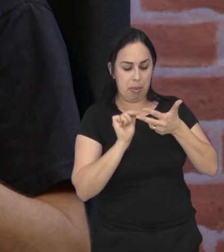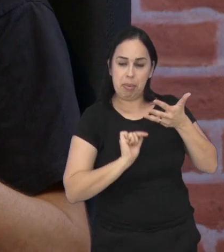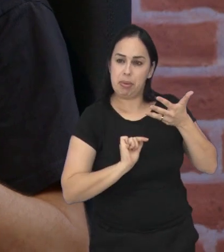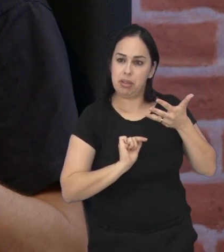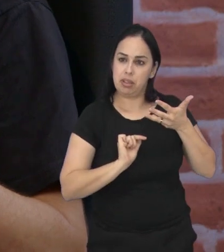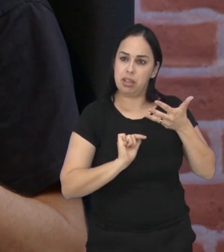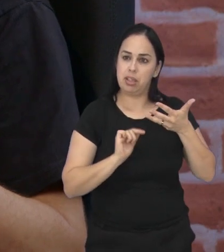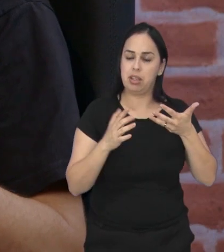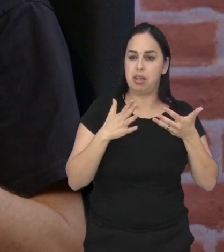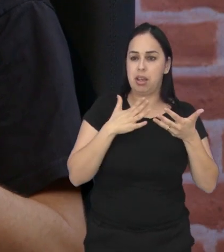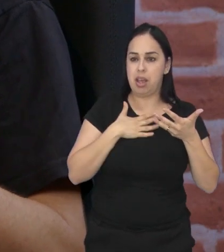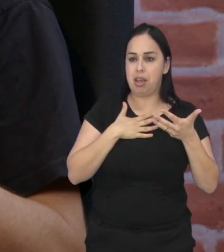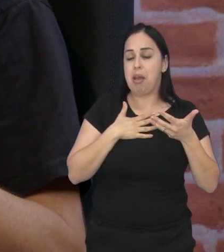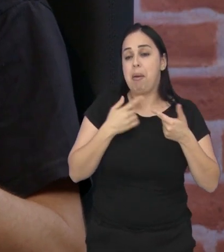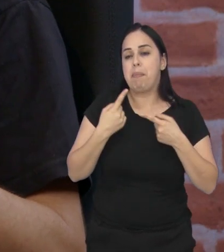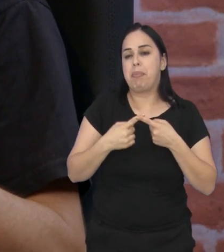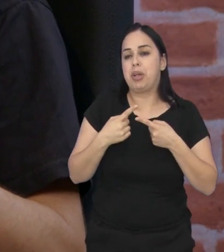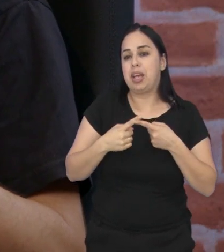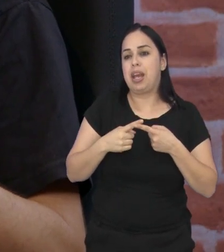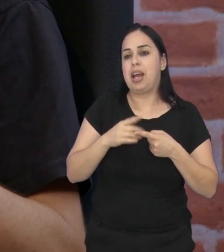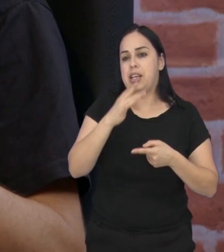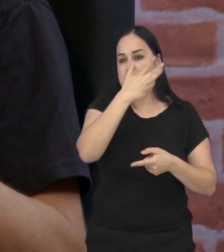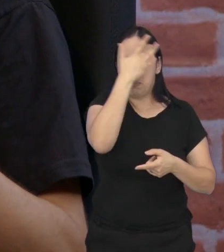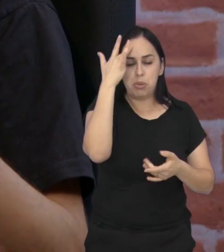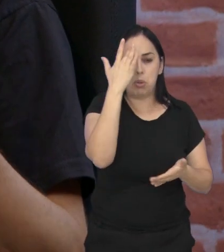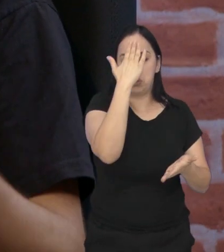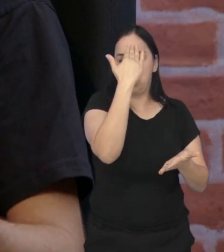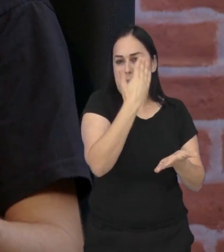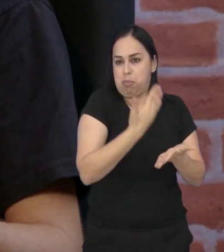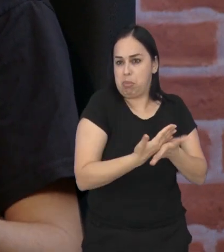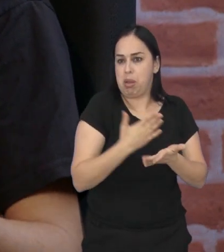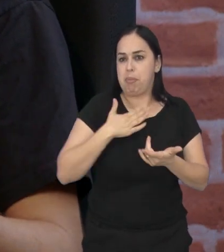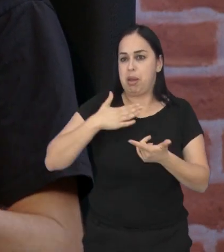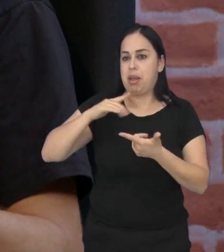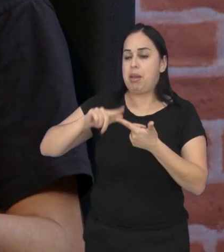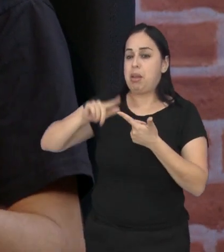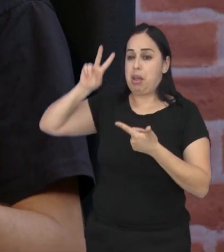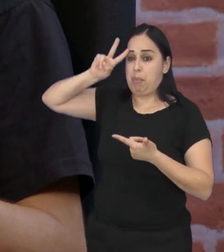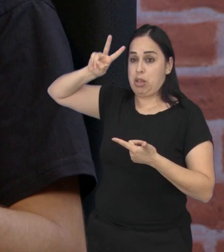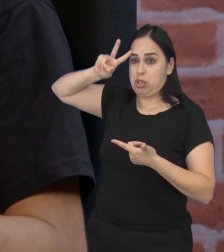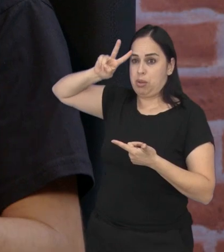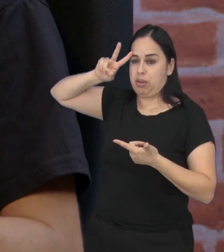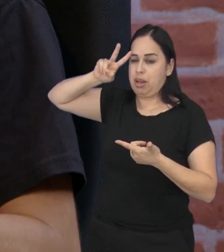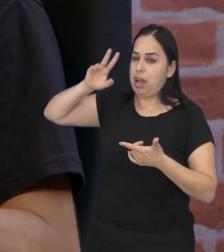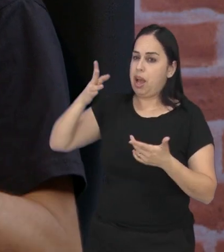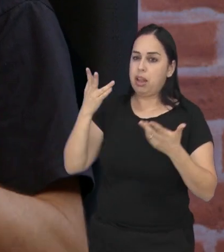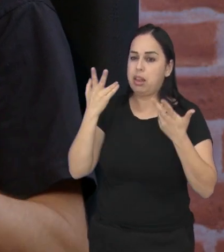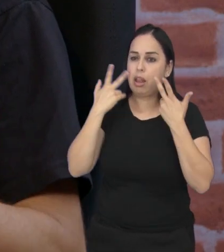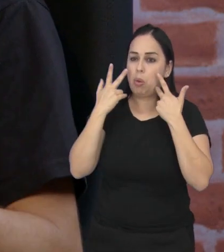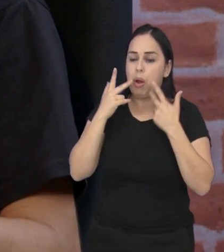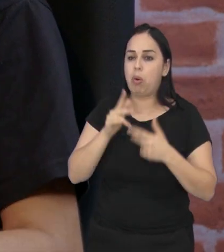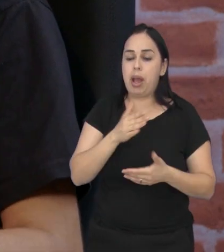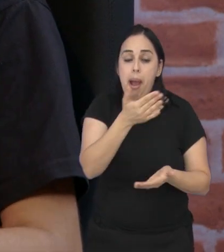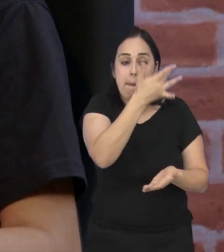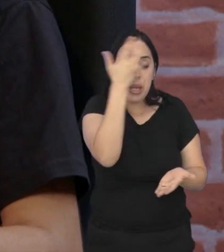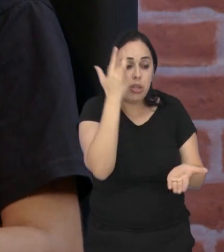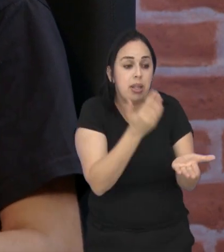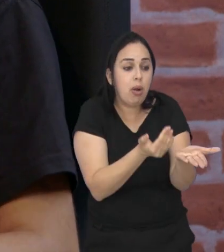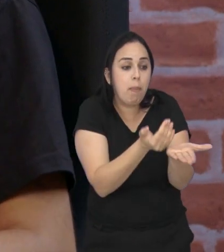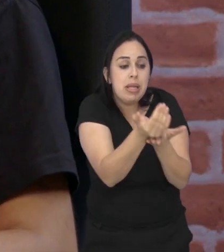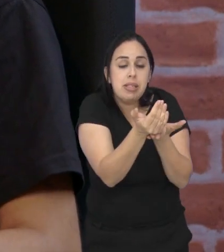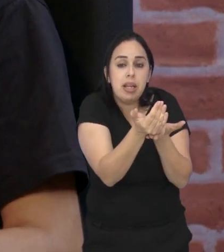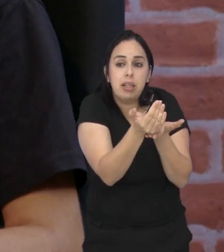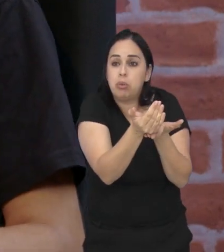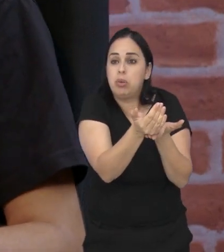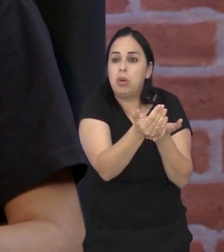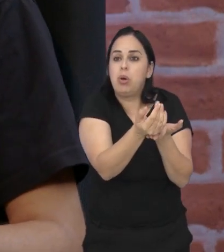que eu faço, né, por conta dessa credibilidade ou até da história, é natural que pessoas que estão começando no mercado cheguem